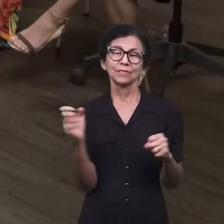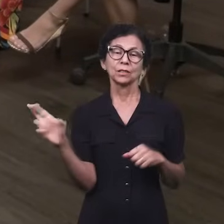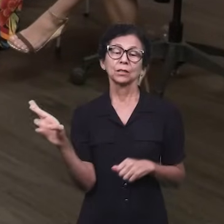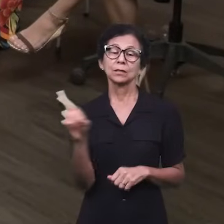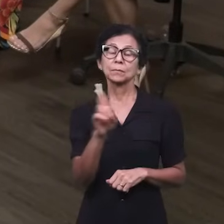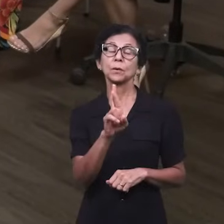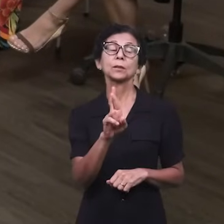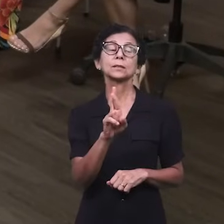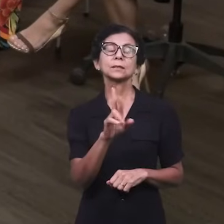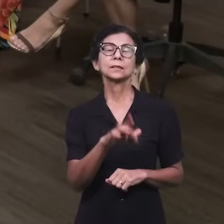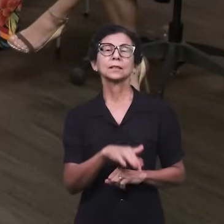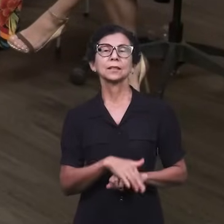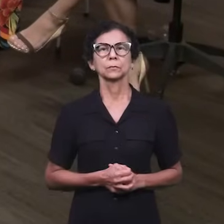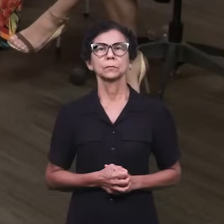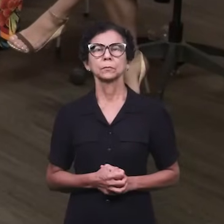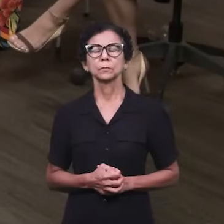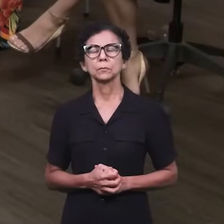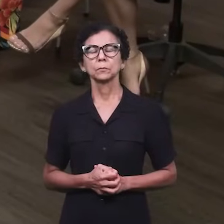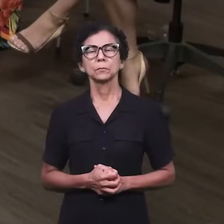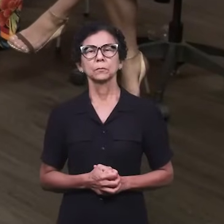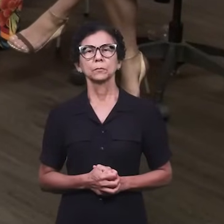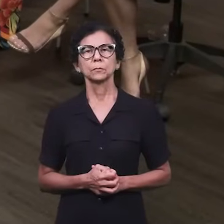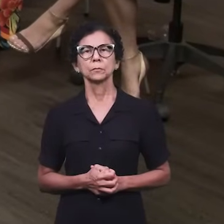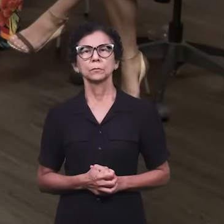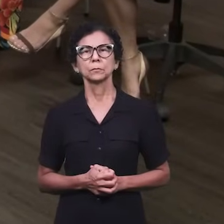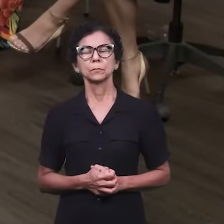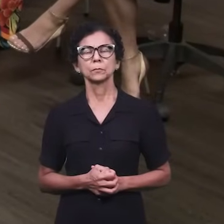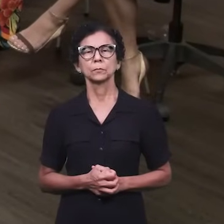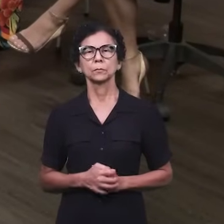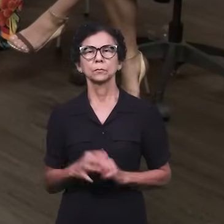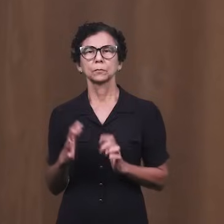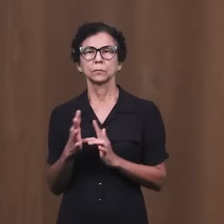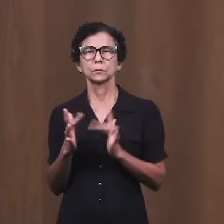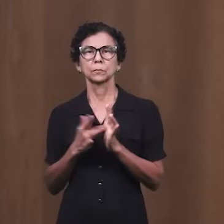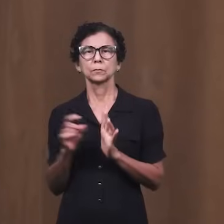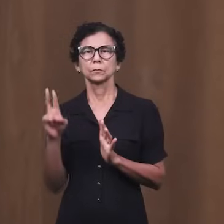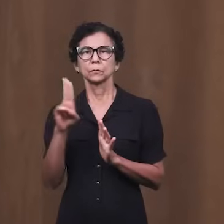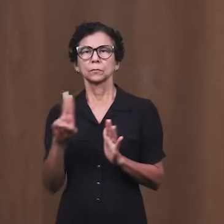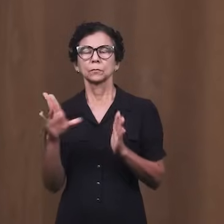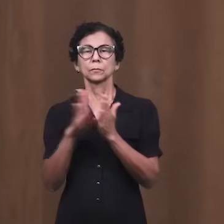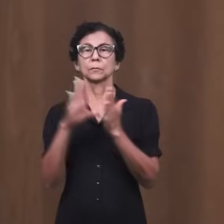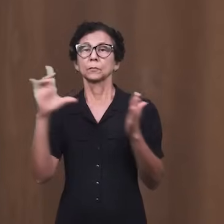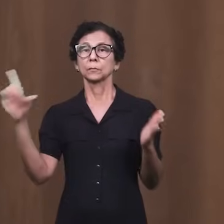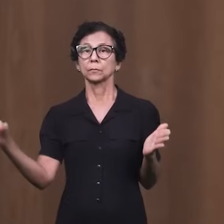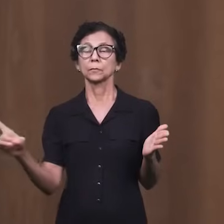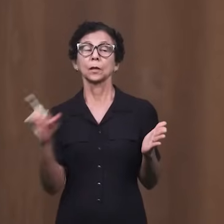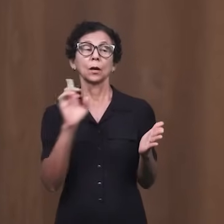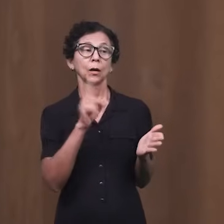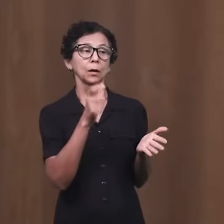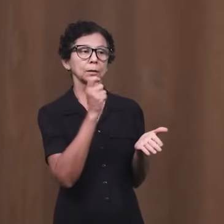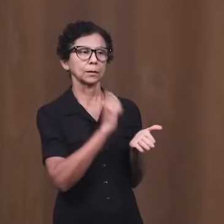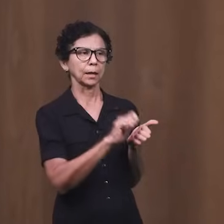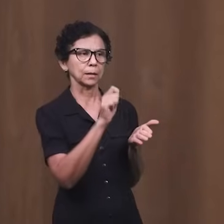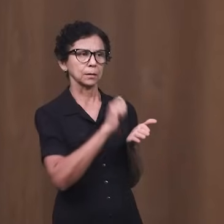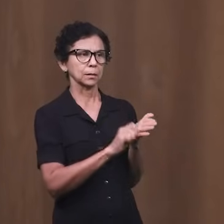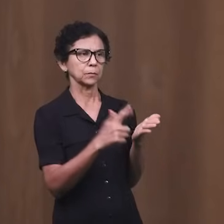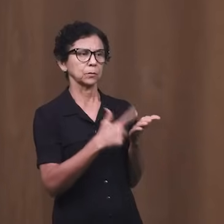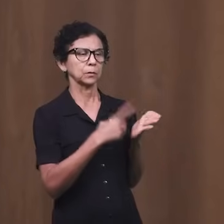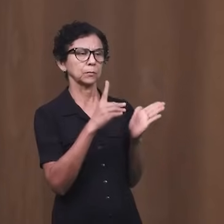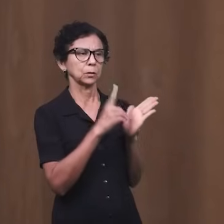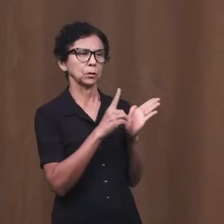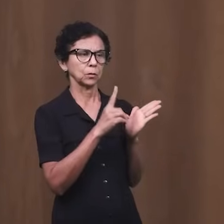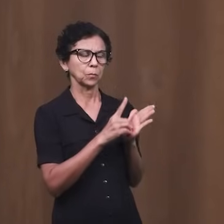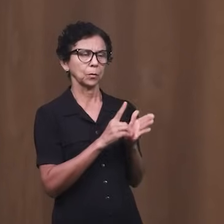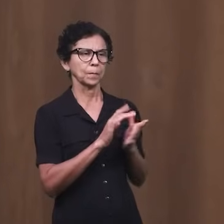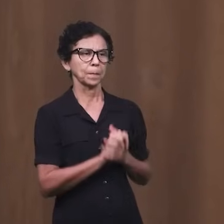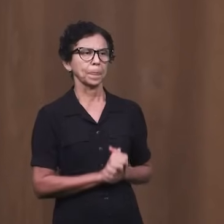Então qual foi a arma que Jesus usou foi a palavra então escrito está Deuteronômio escrito está que